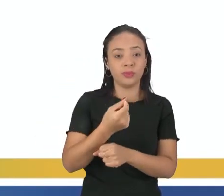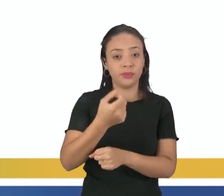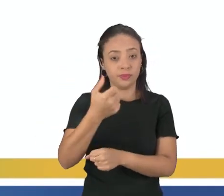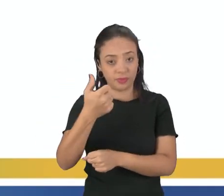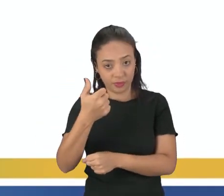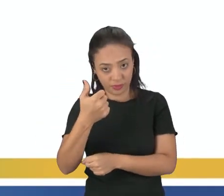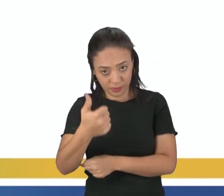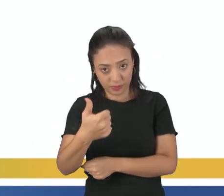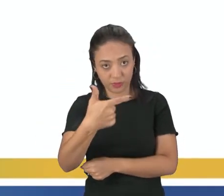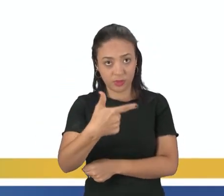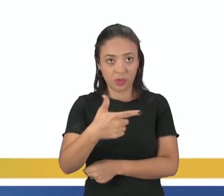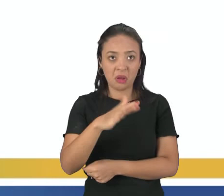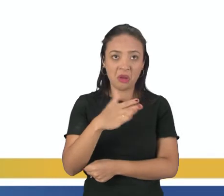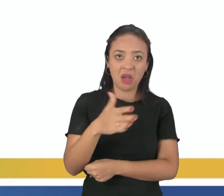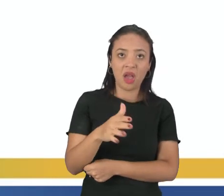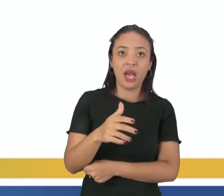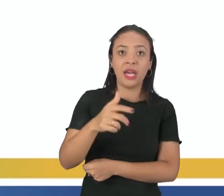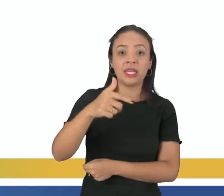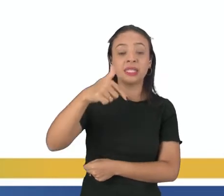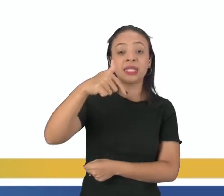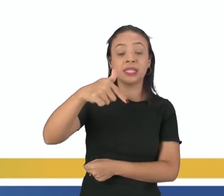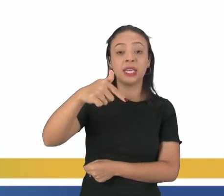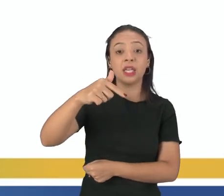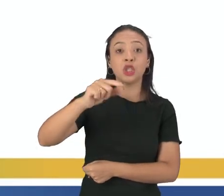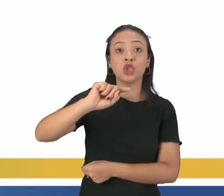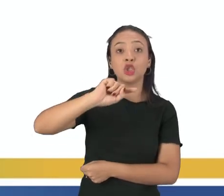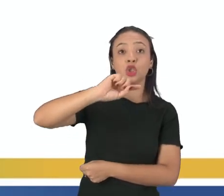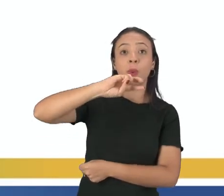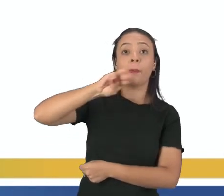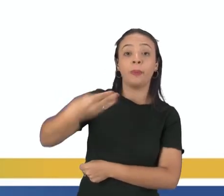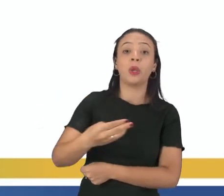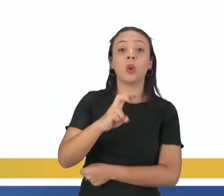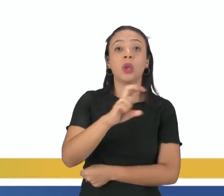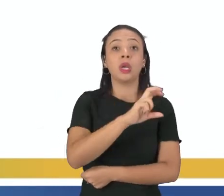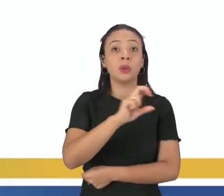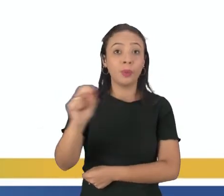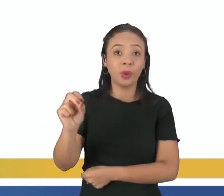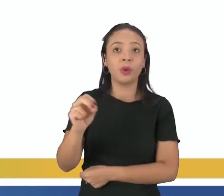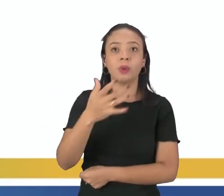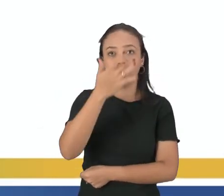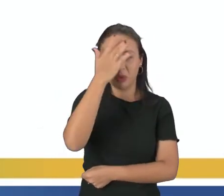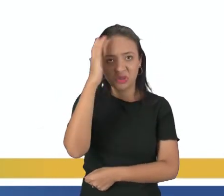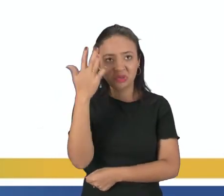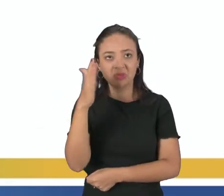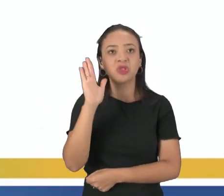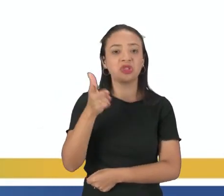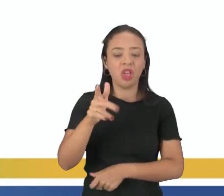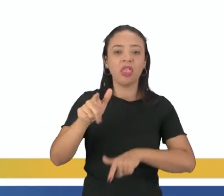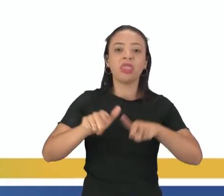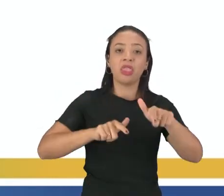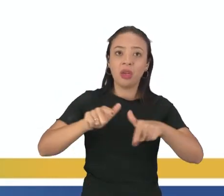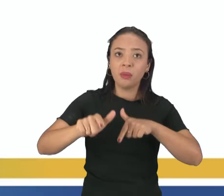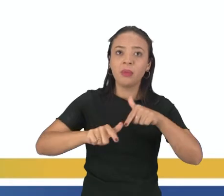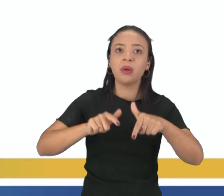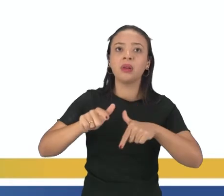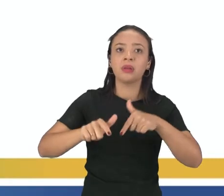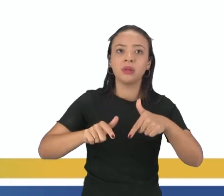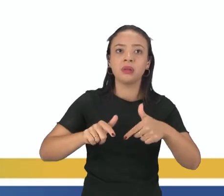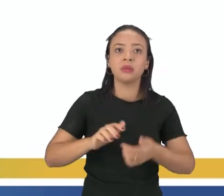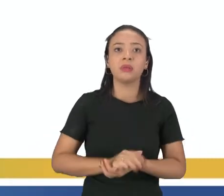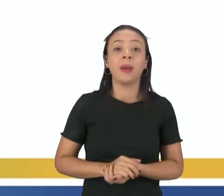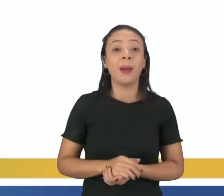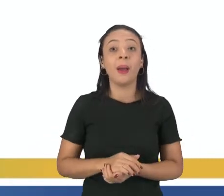aproximadamente 7.500.000 pessoas estavam empregadas no setor do comércio varejista. Aproximadamente, porque eu não sei exatamente